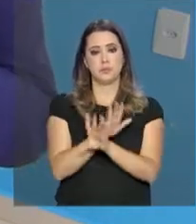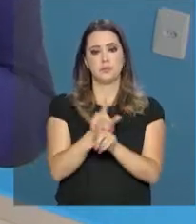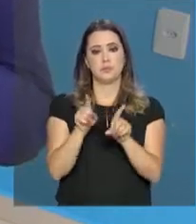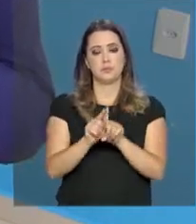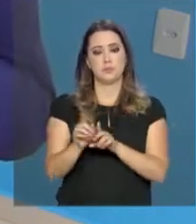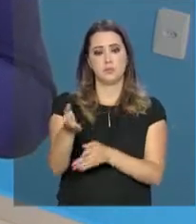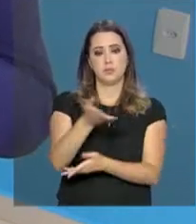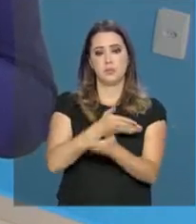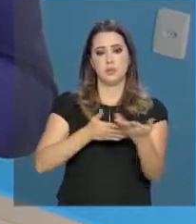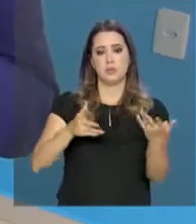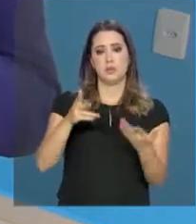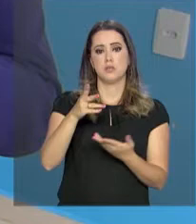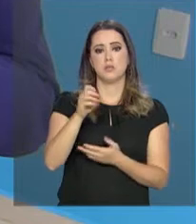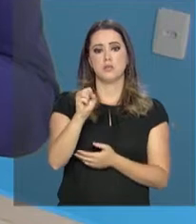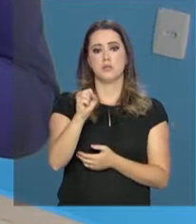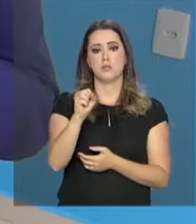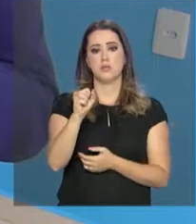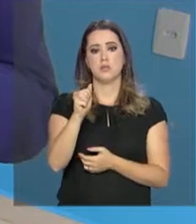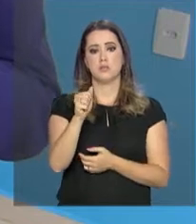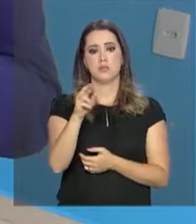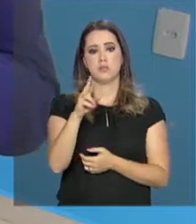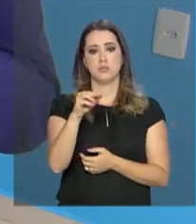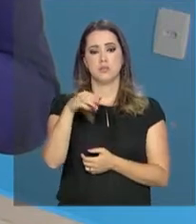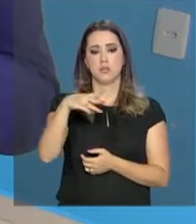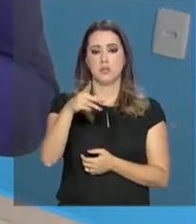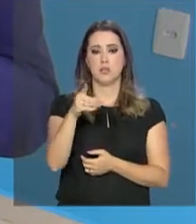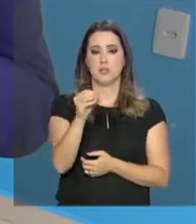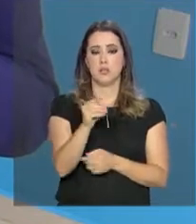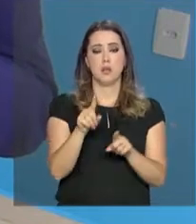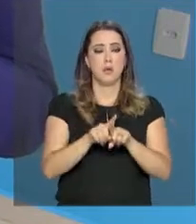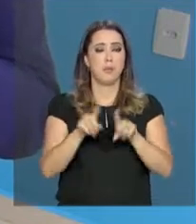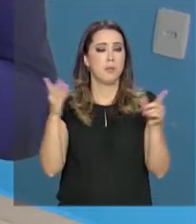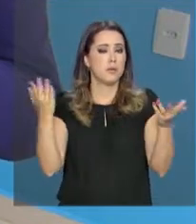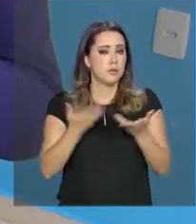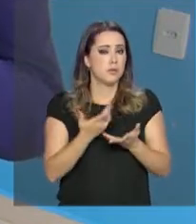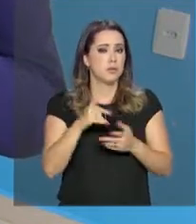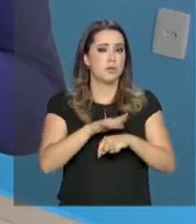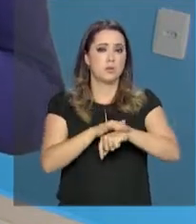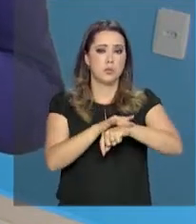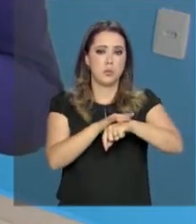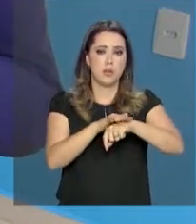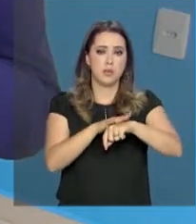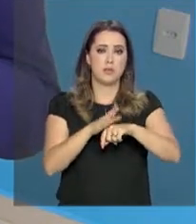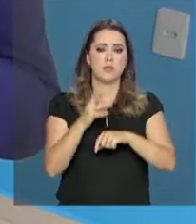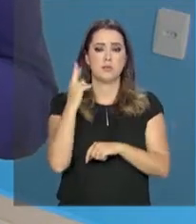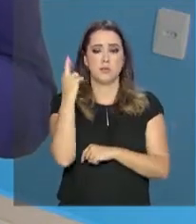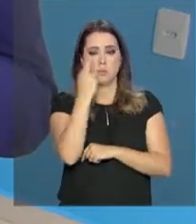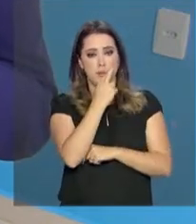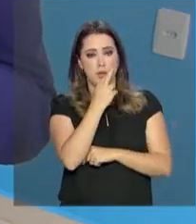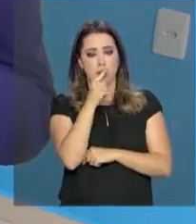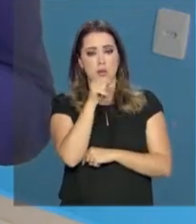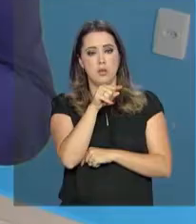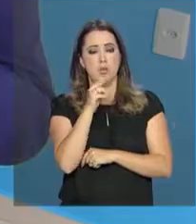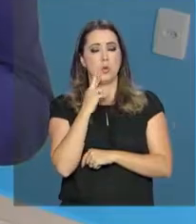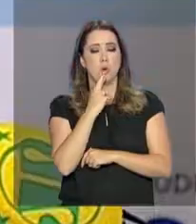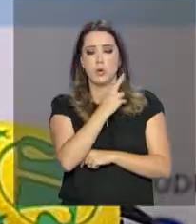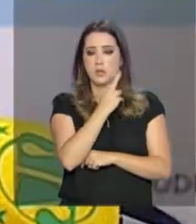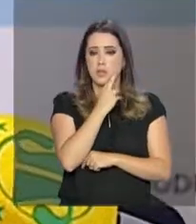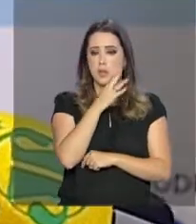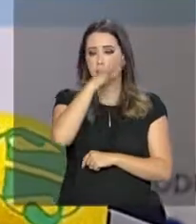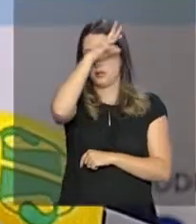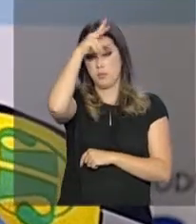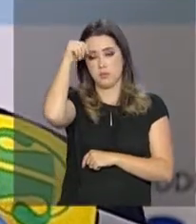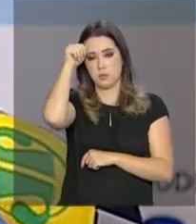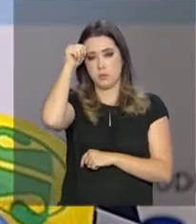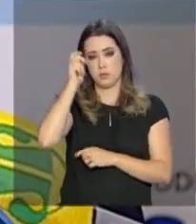do vírus do sarampo mas atualmente o país enfrenta surtos da doença em roraima e no amazonas que